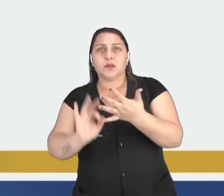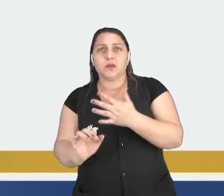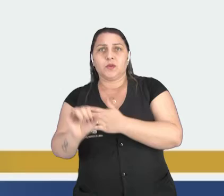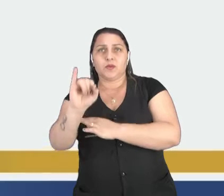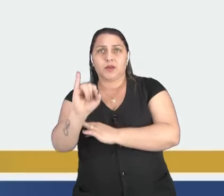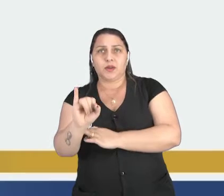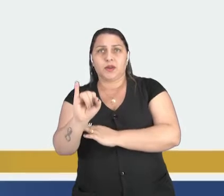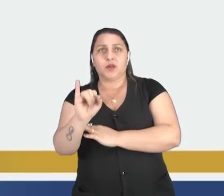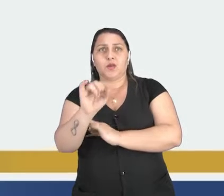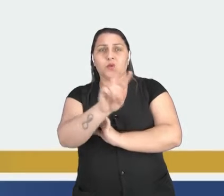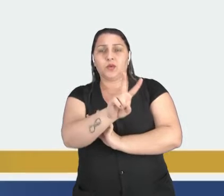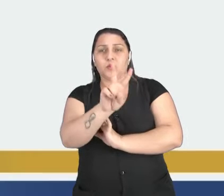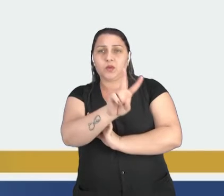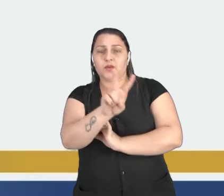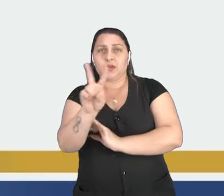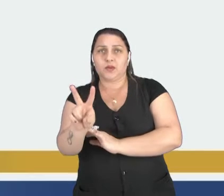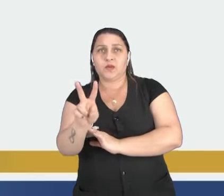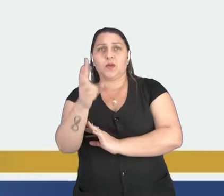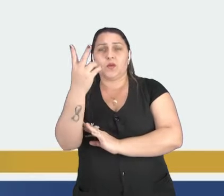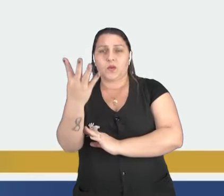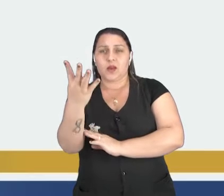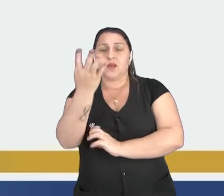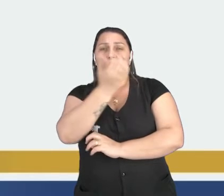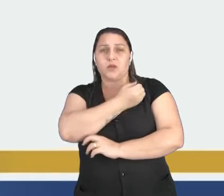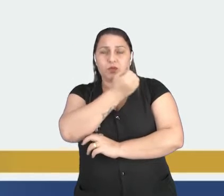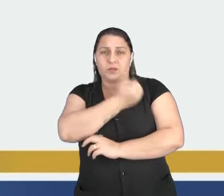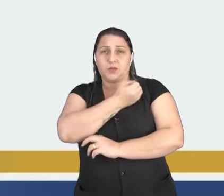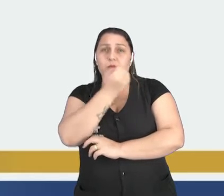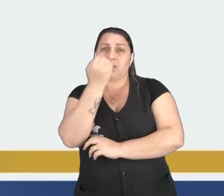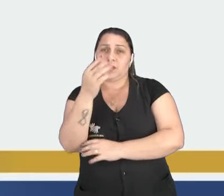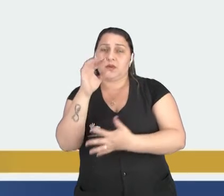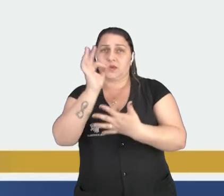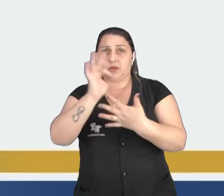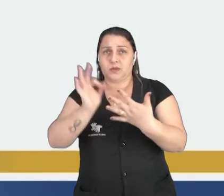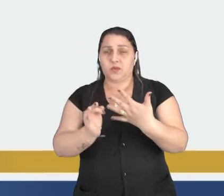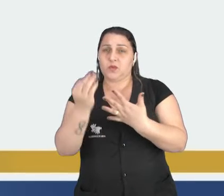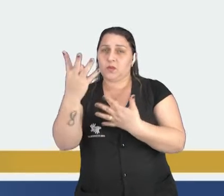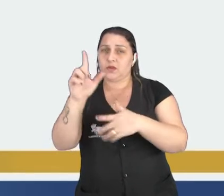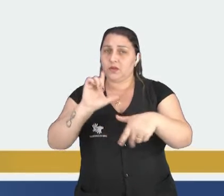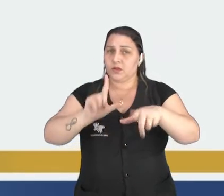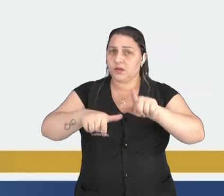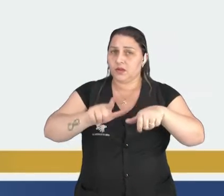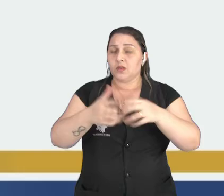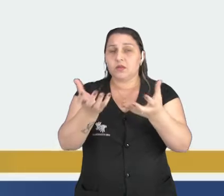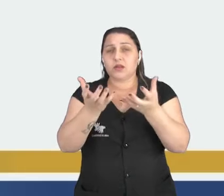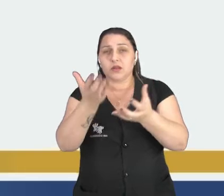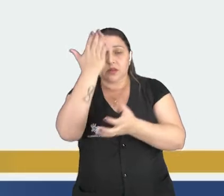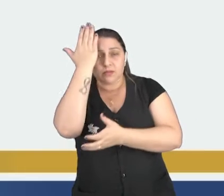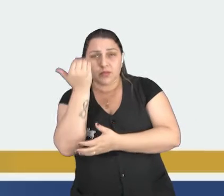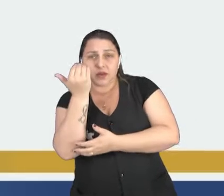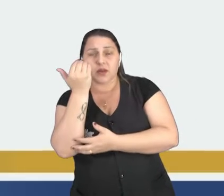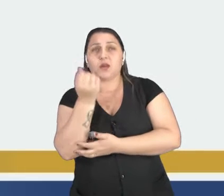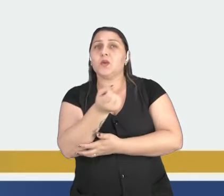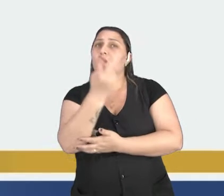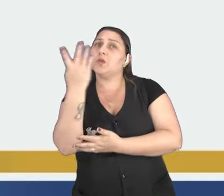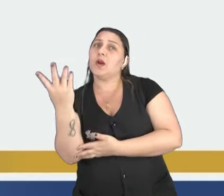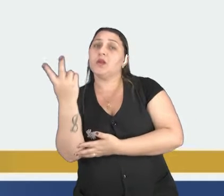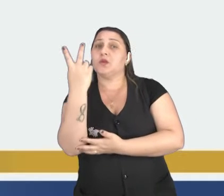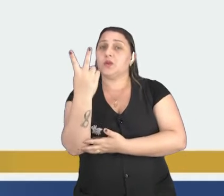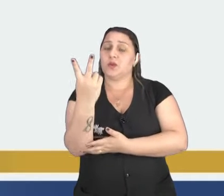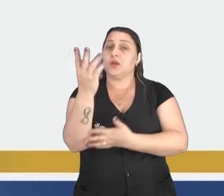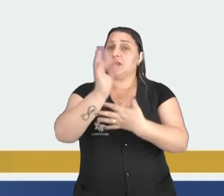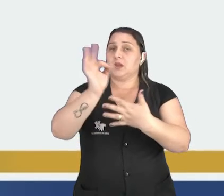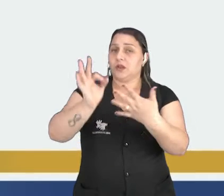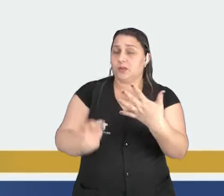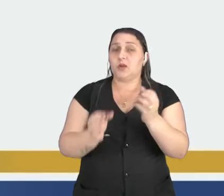tomados 2 a 2? Eu não tenho aqui 4 números, 4 elementos, quer dizer, 4 letras? Eu quero saber quantos 2